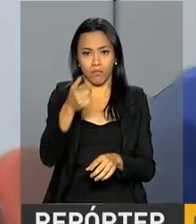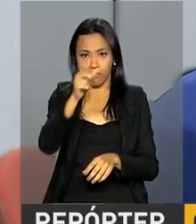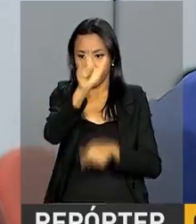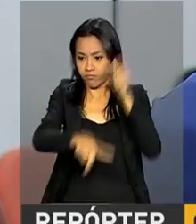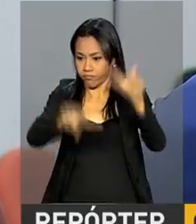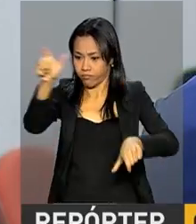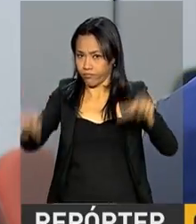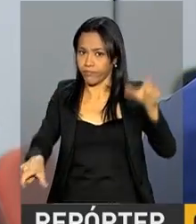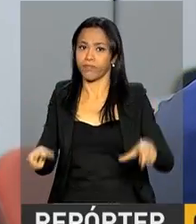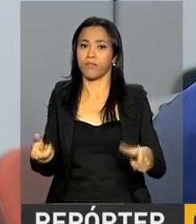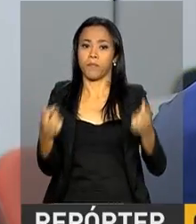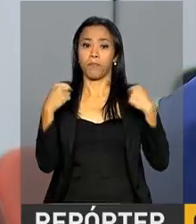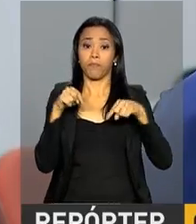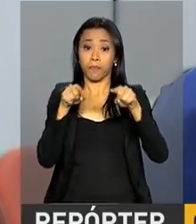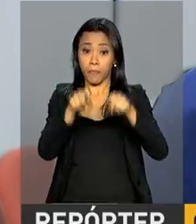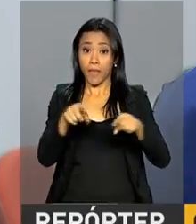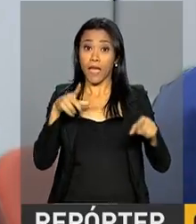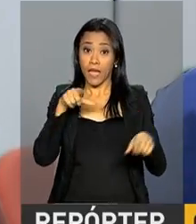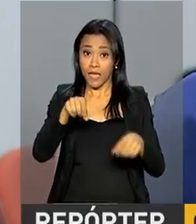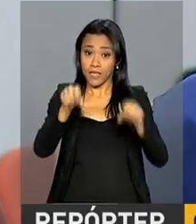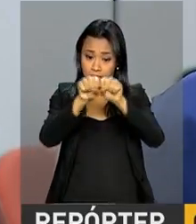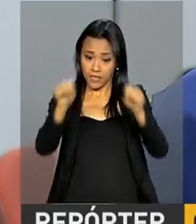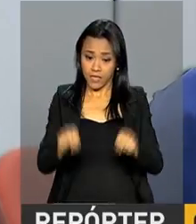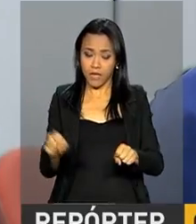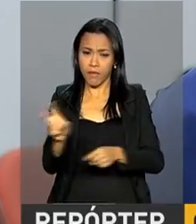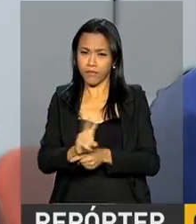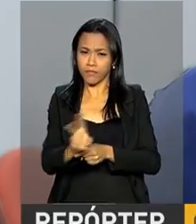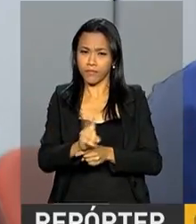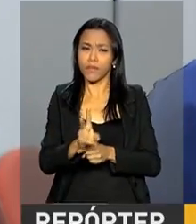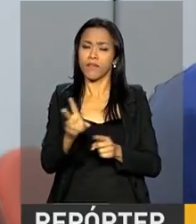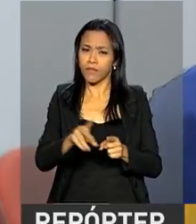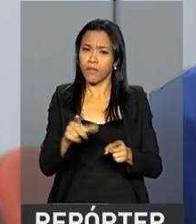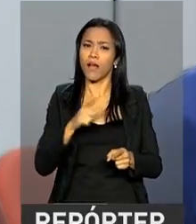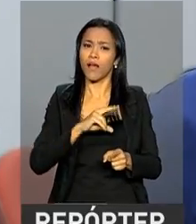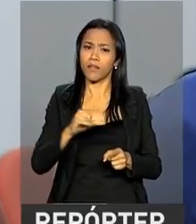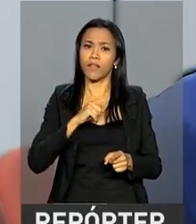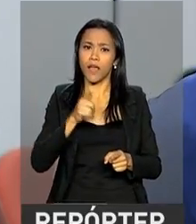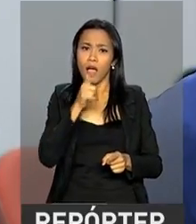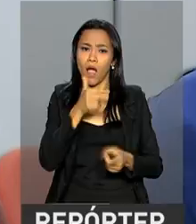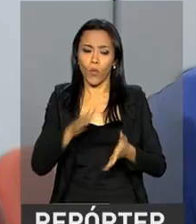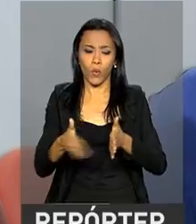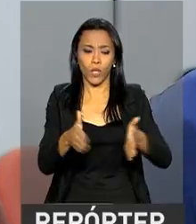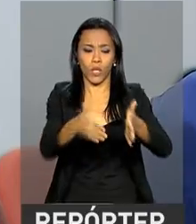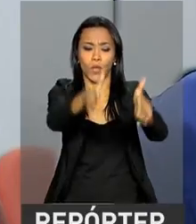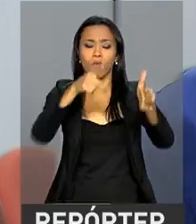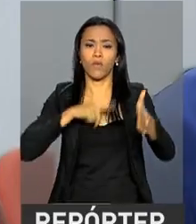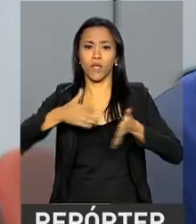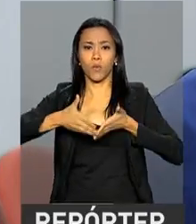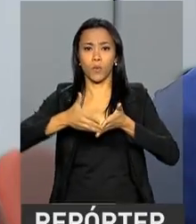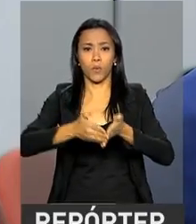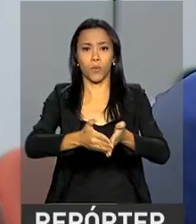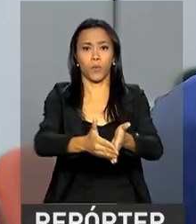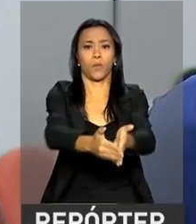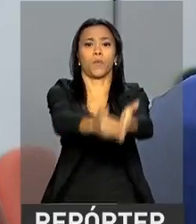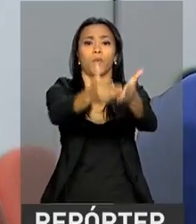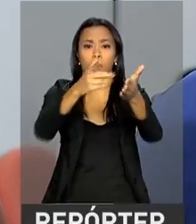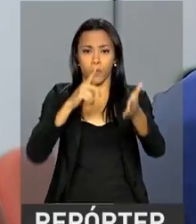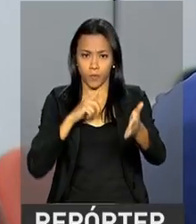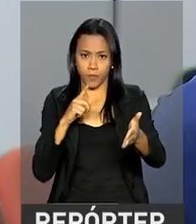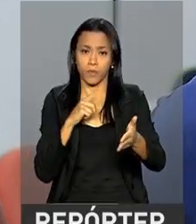vai beneficiar também a navegação fluvial da região já que disponibiliza informações com antecedência